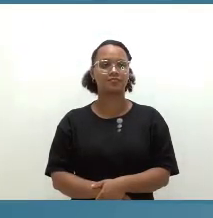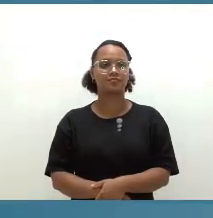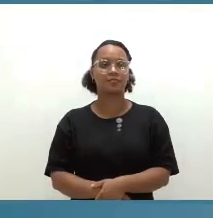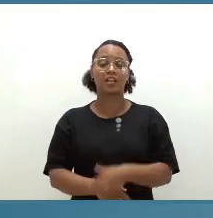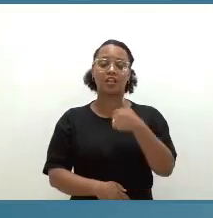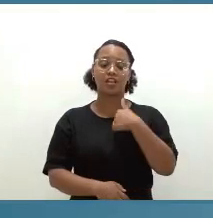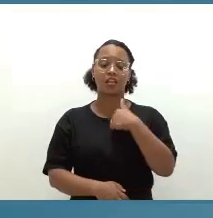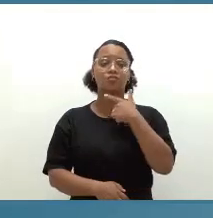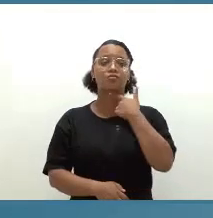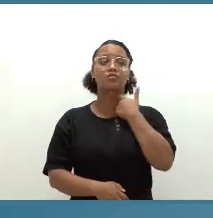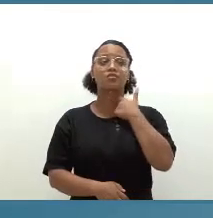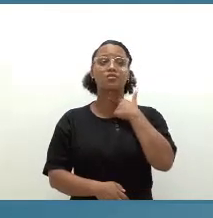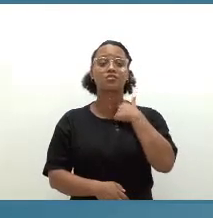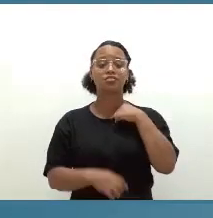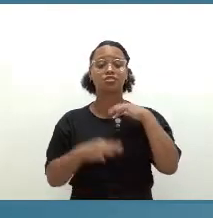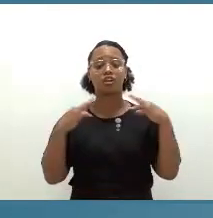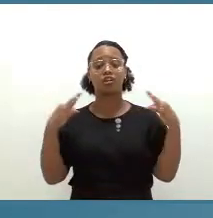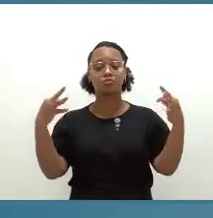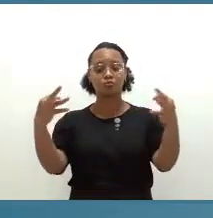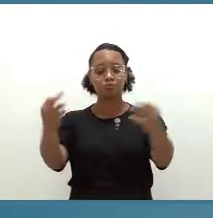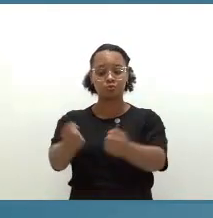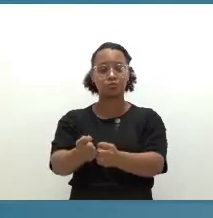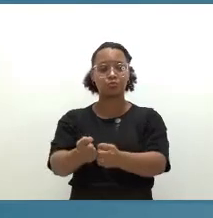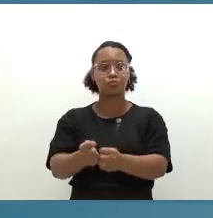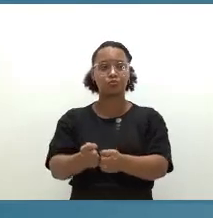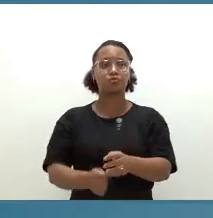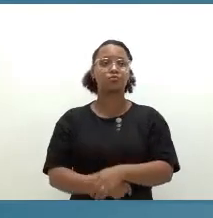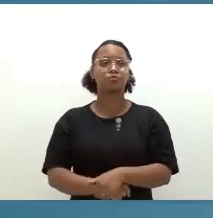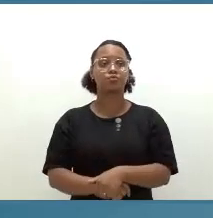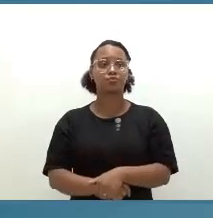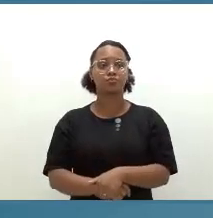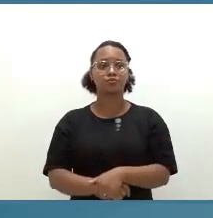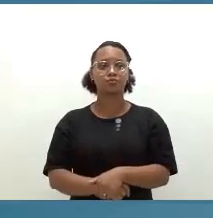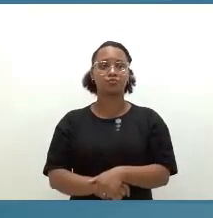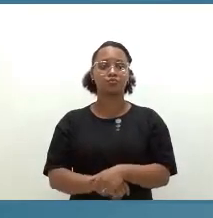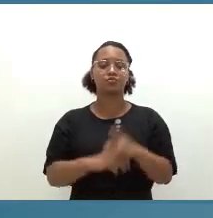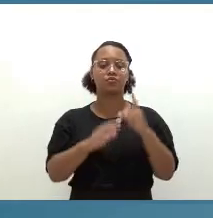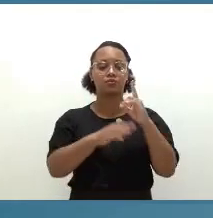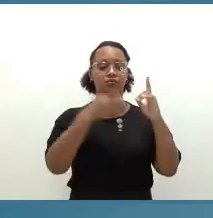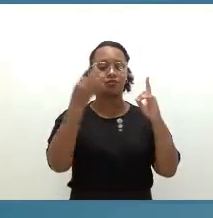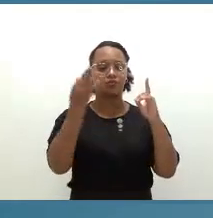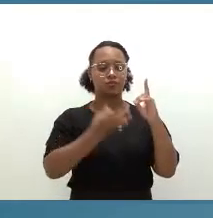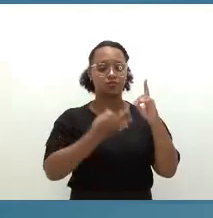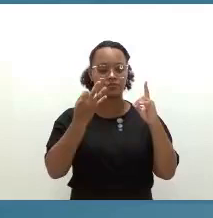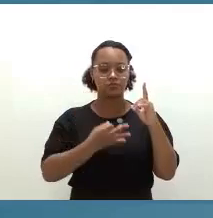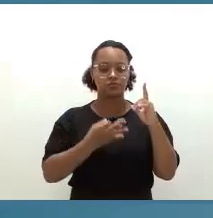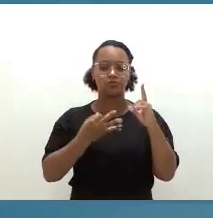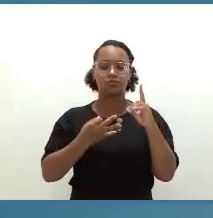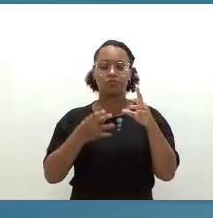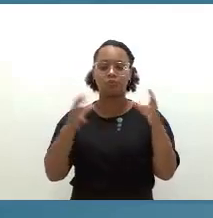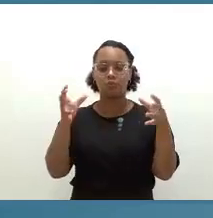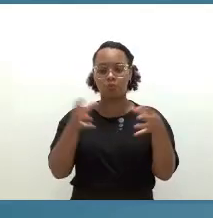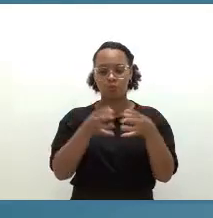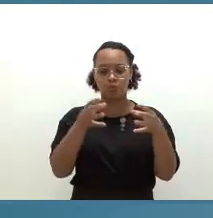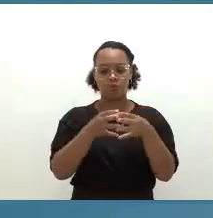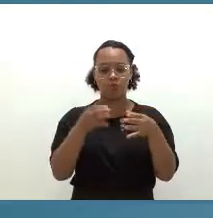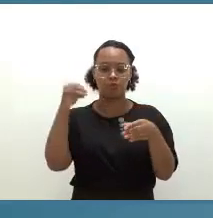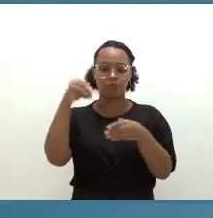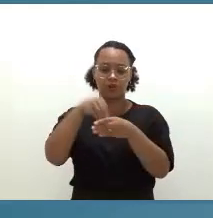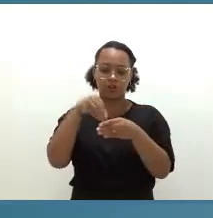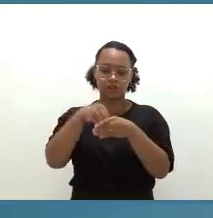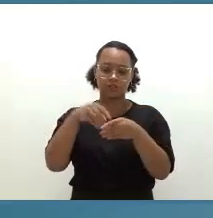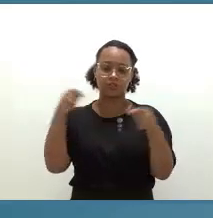desejar a todos vocês, desembargadora Nazaré, desembargadora Gouveia, desembargadora